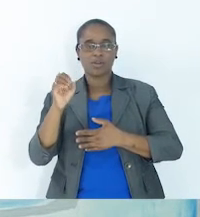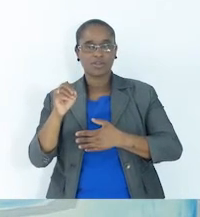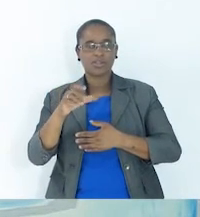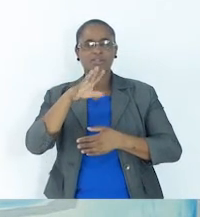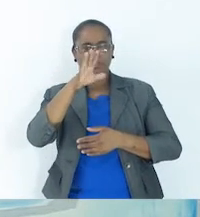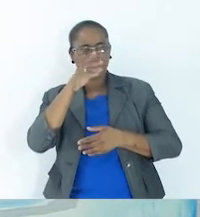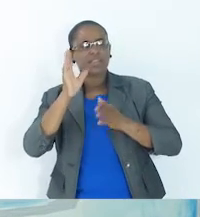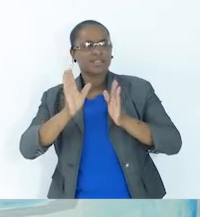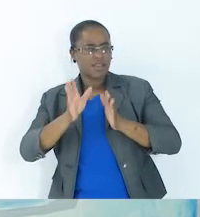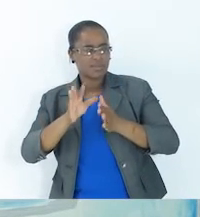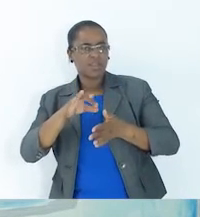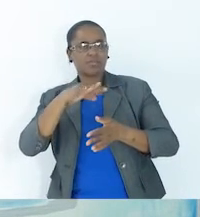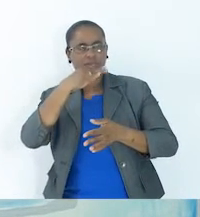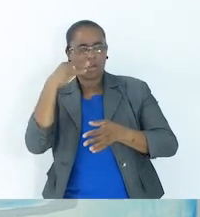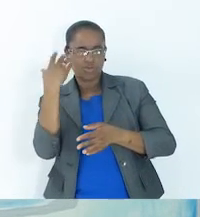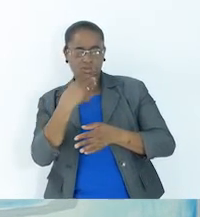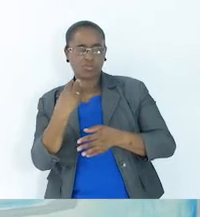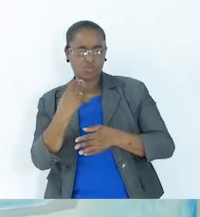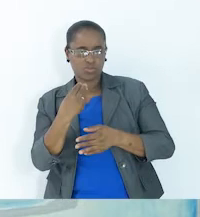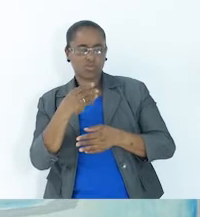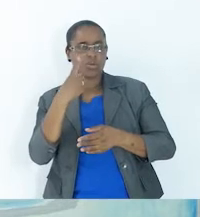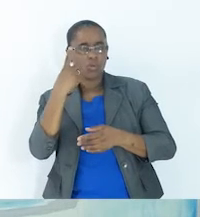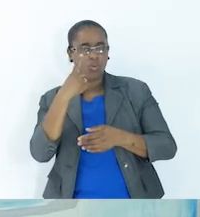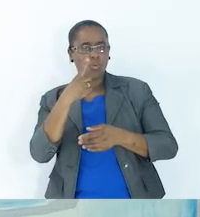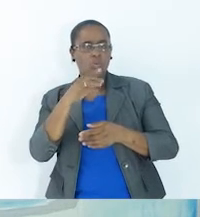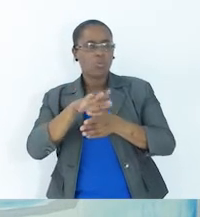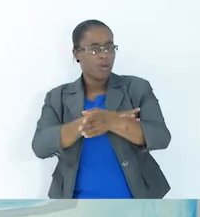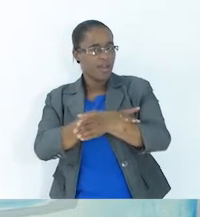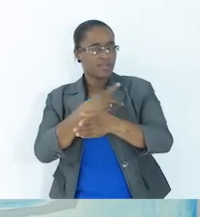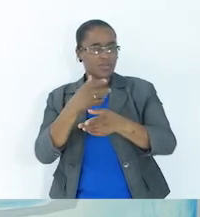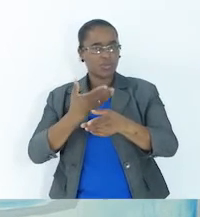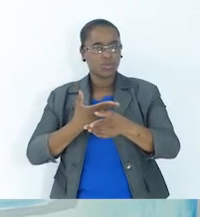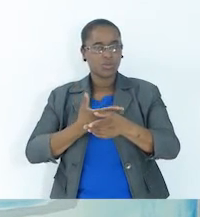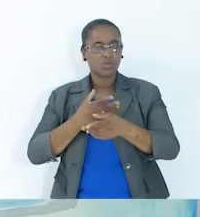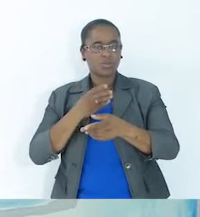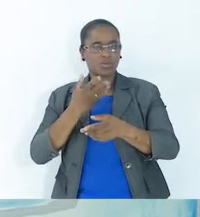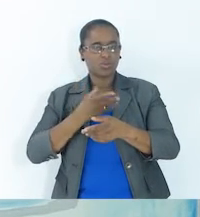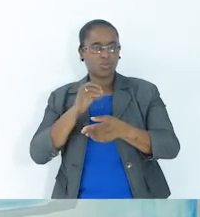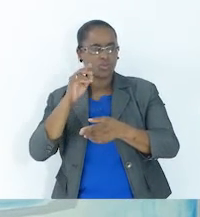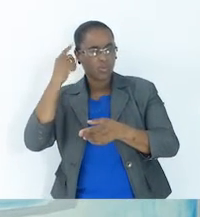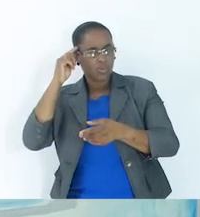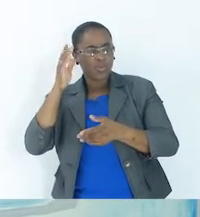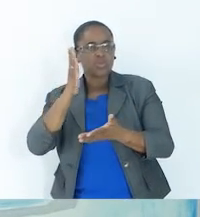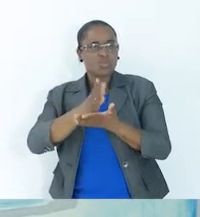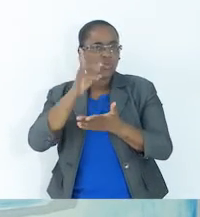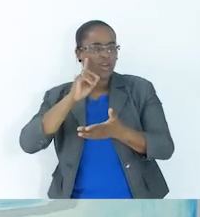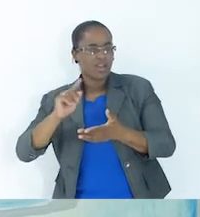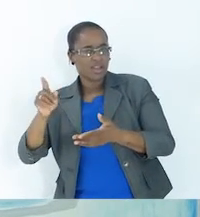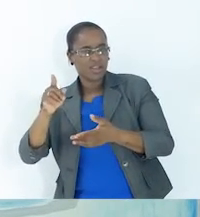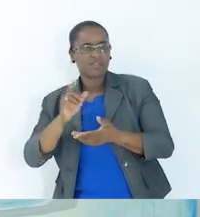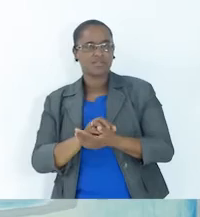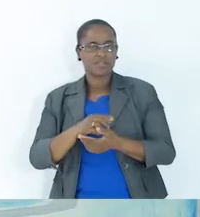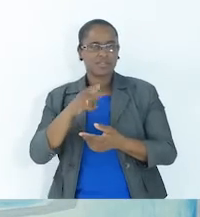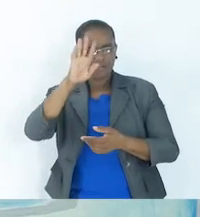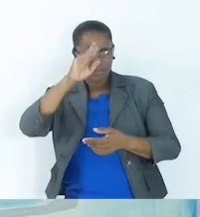doido. Só ele sabe dar conta das suas loucuras. Quem é que vai contrariar o Cacá